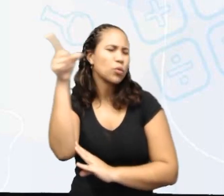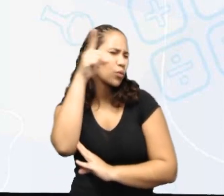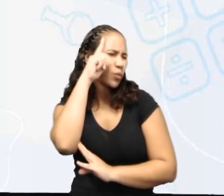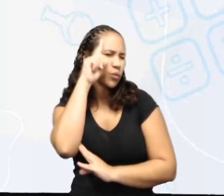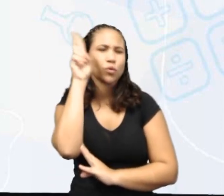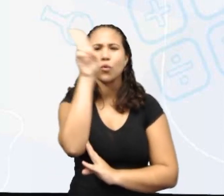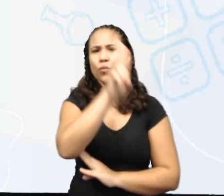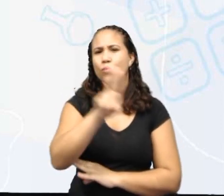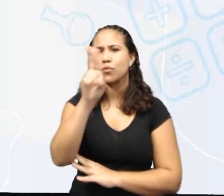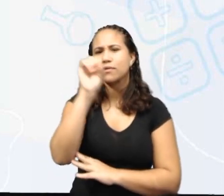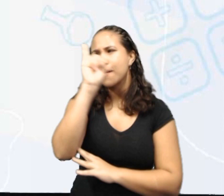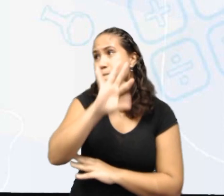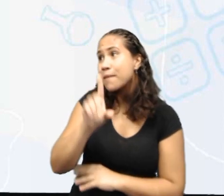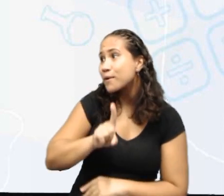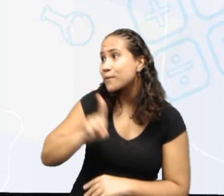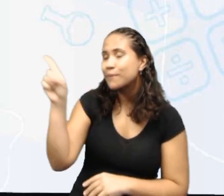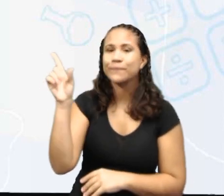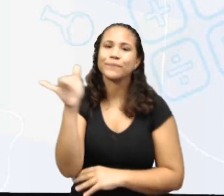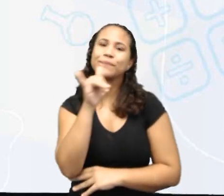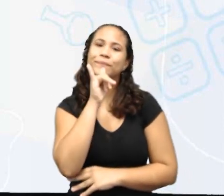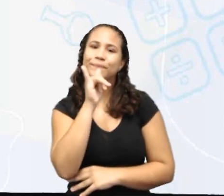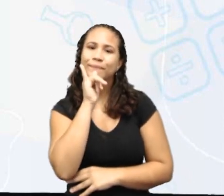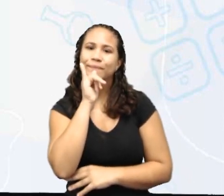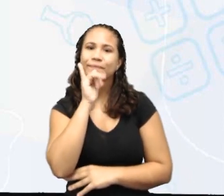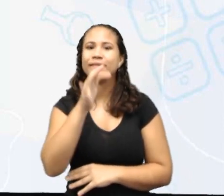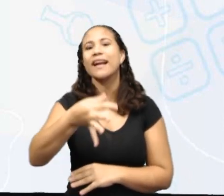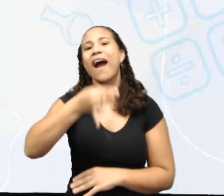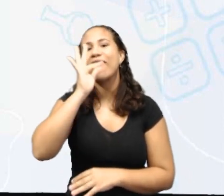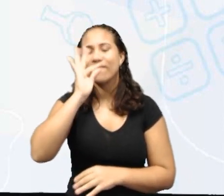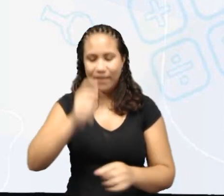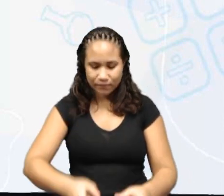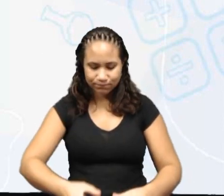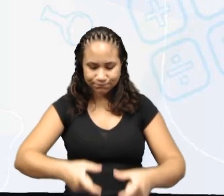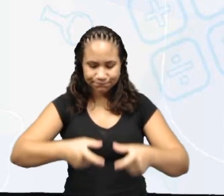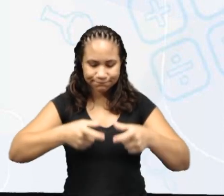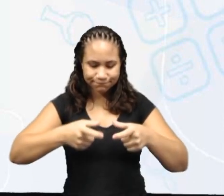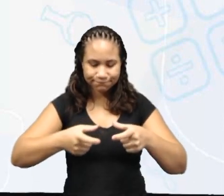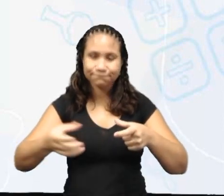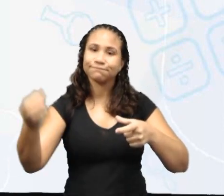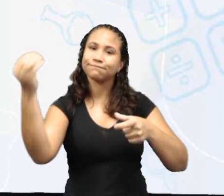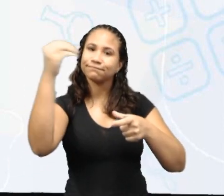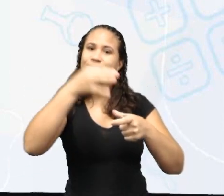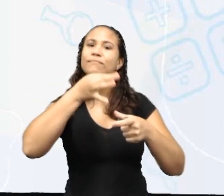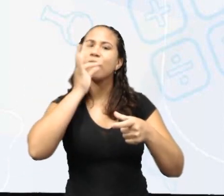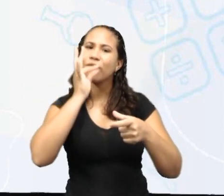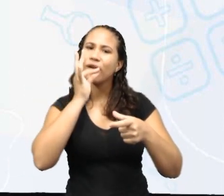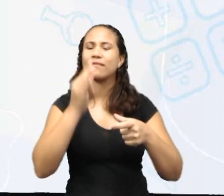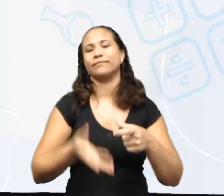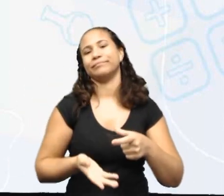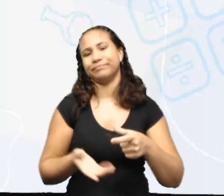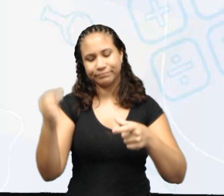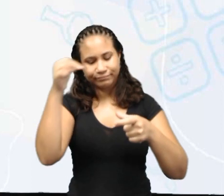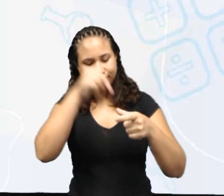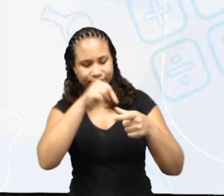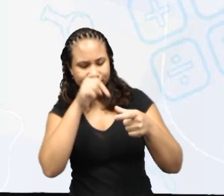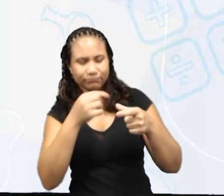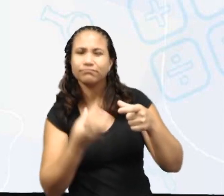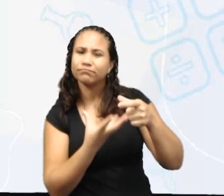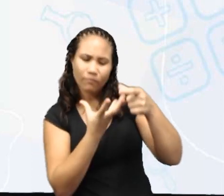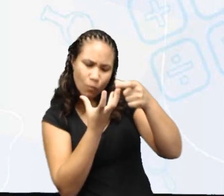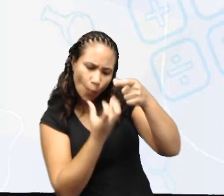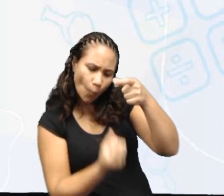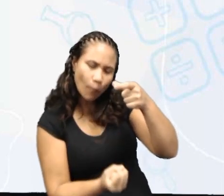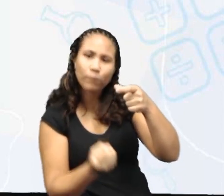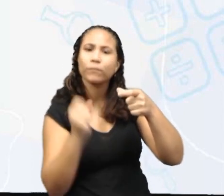dia. Na imagem, por exemplo, temos um filtro de café sendo usado para fazer um café. Mas o que é